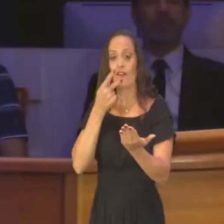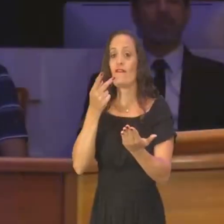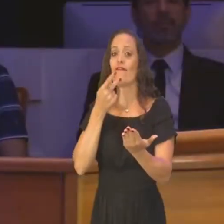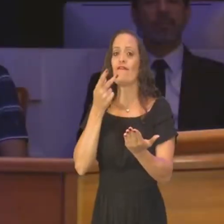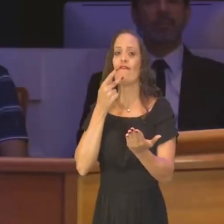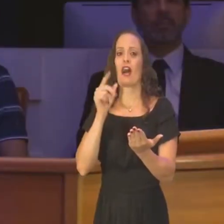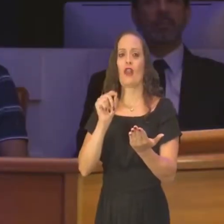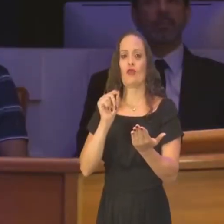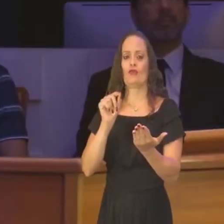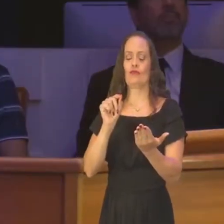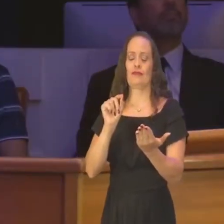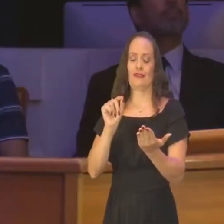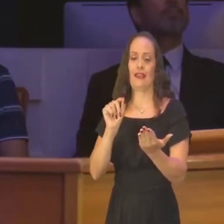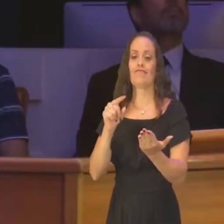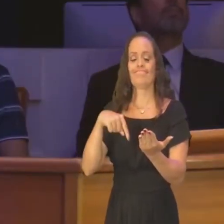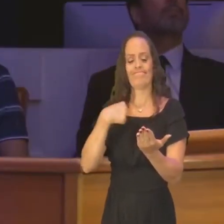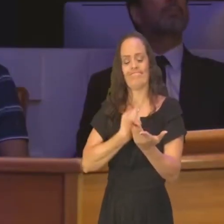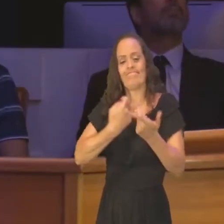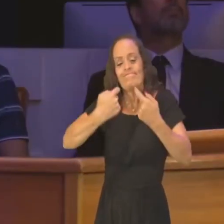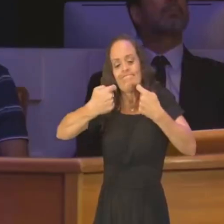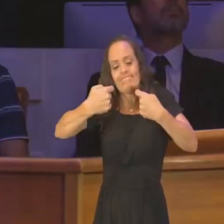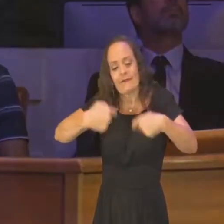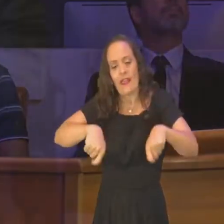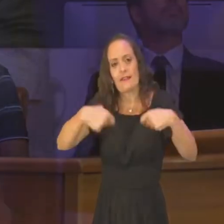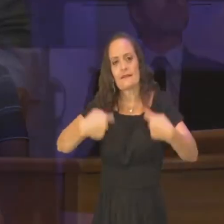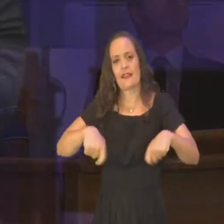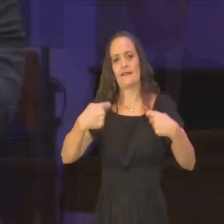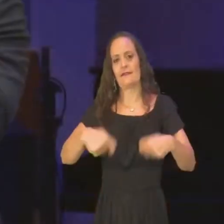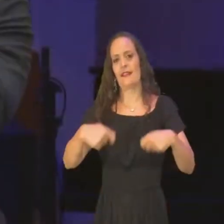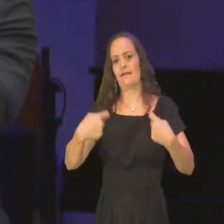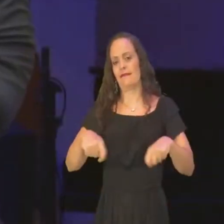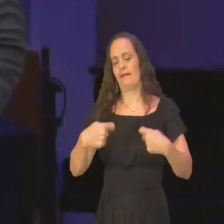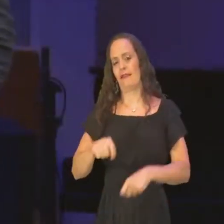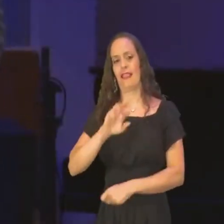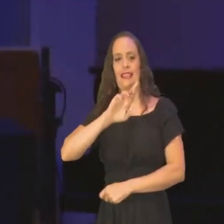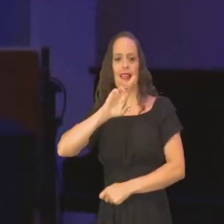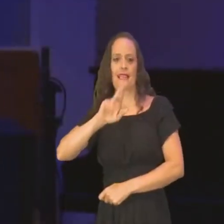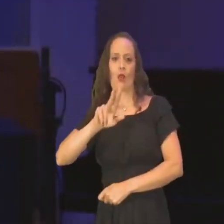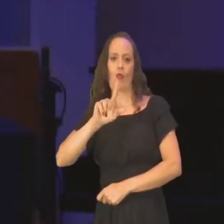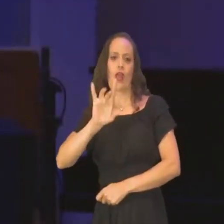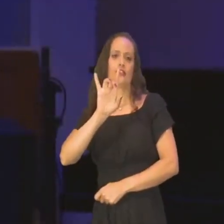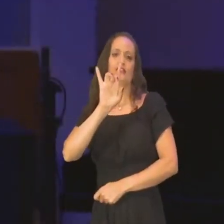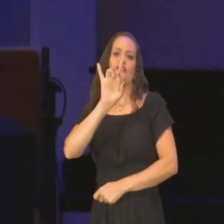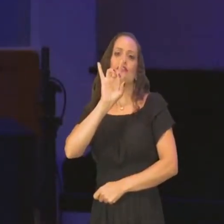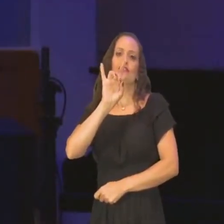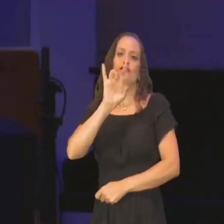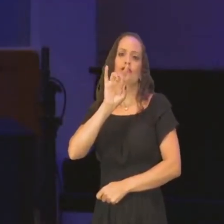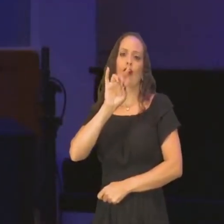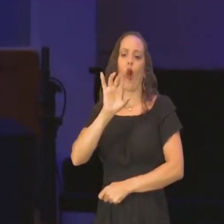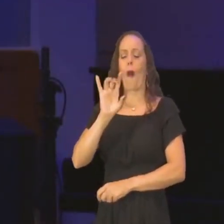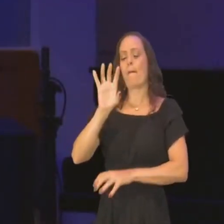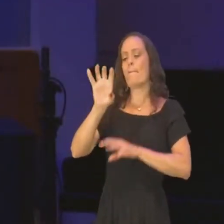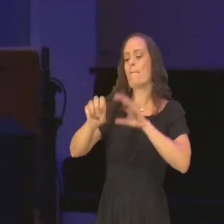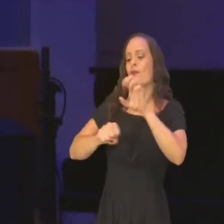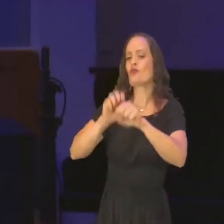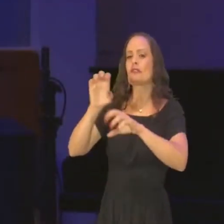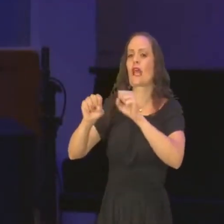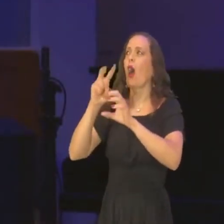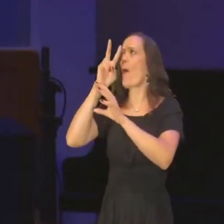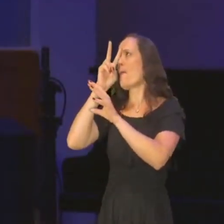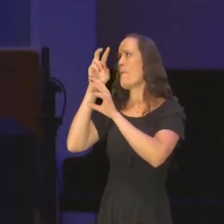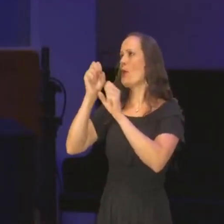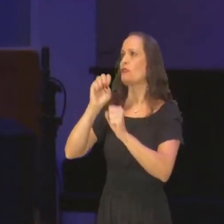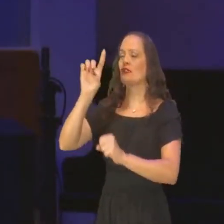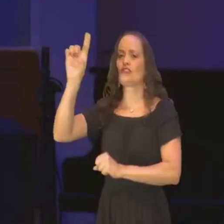nos apontando uma necessidade, que não é simplesmente eu e você buscarmos o poder de Deus, buscarmos